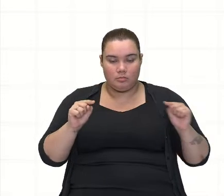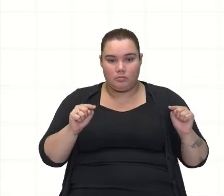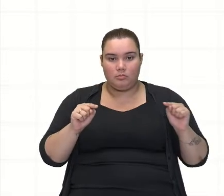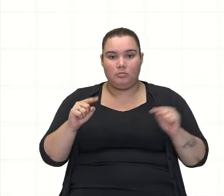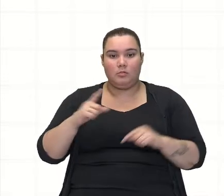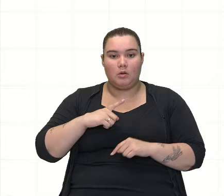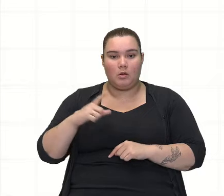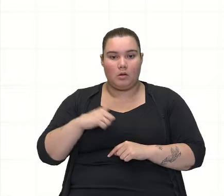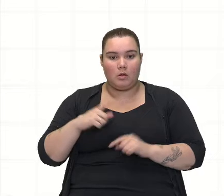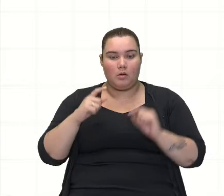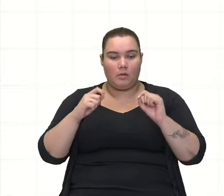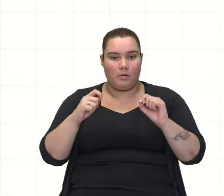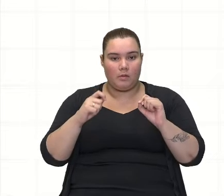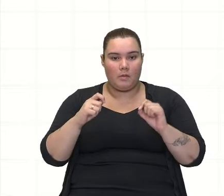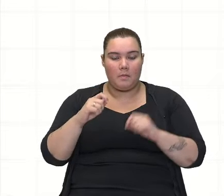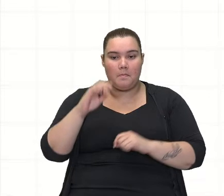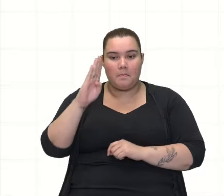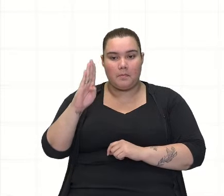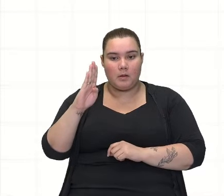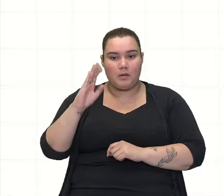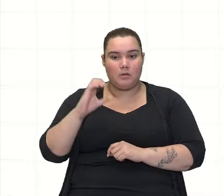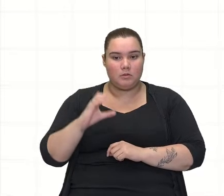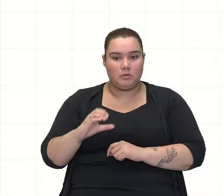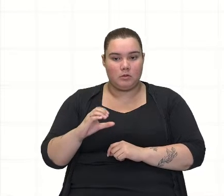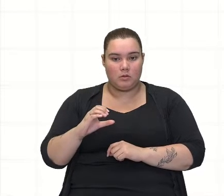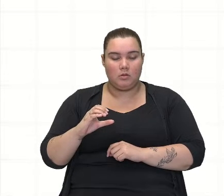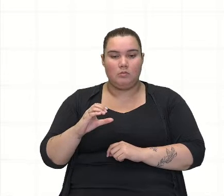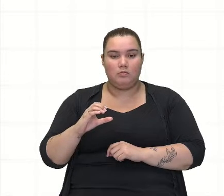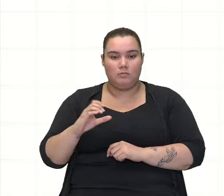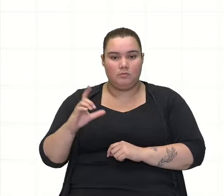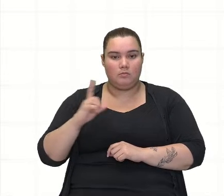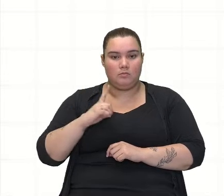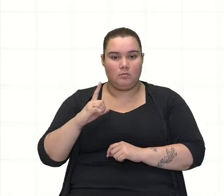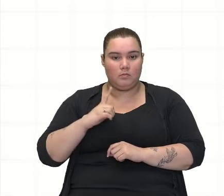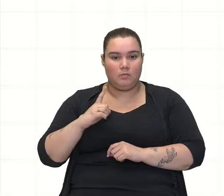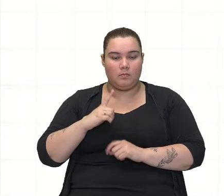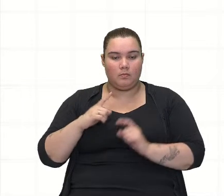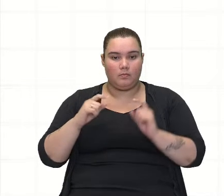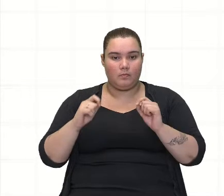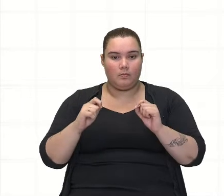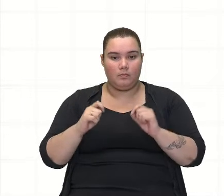temos o ponto BC, eles são,